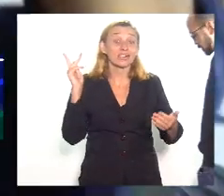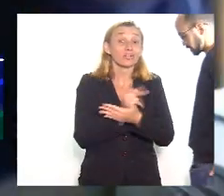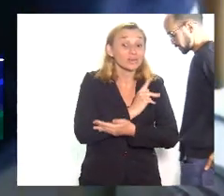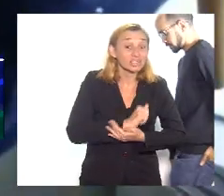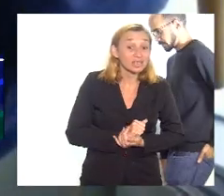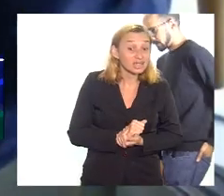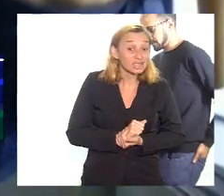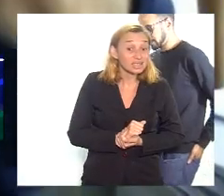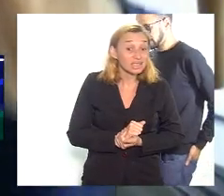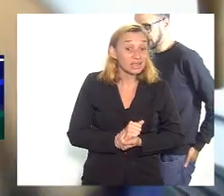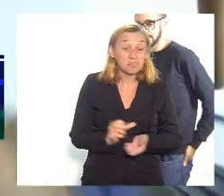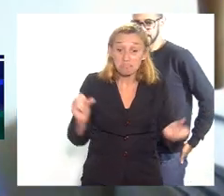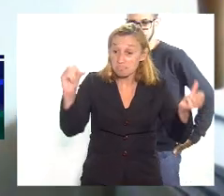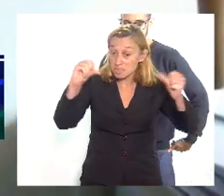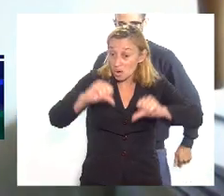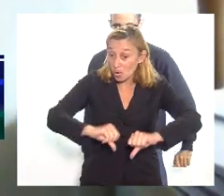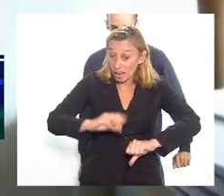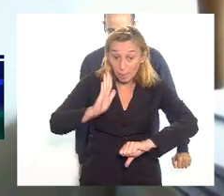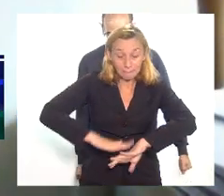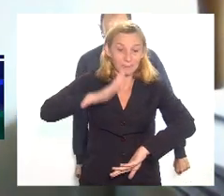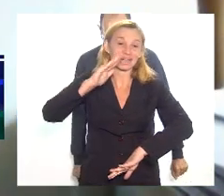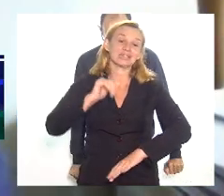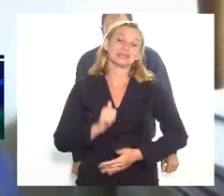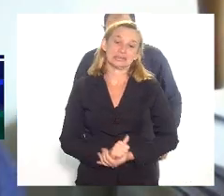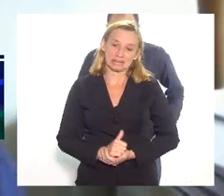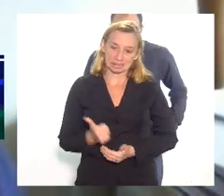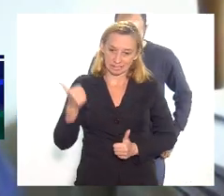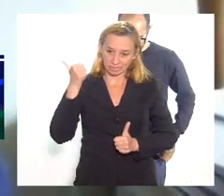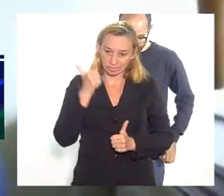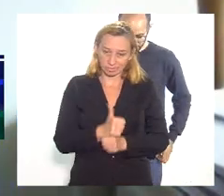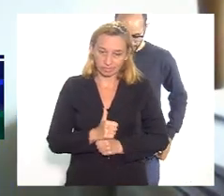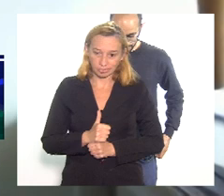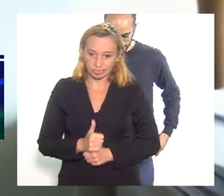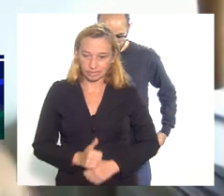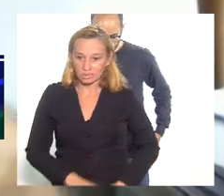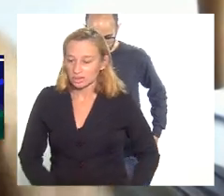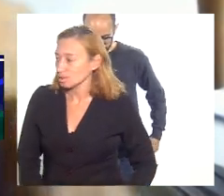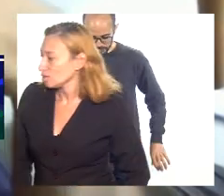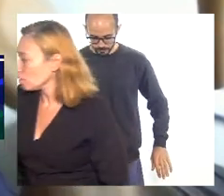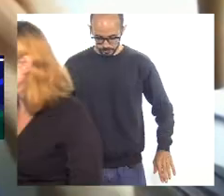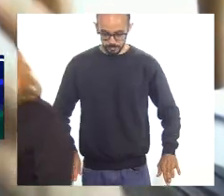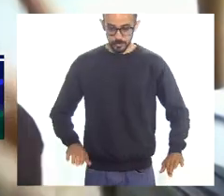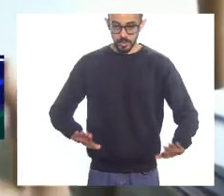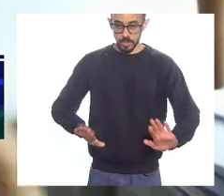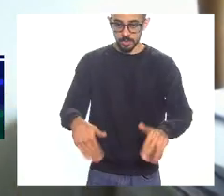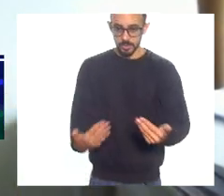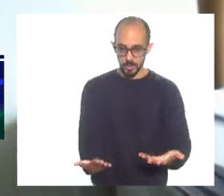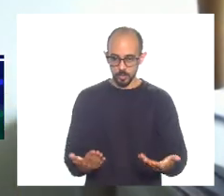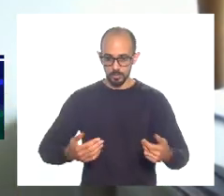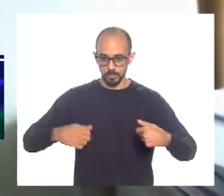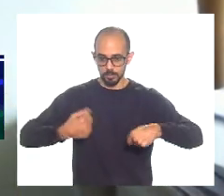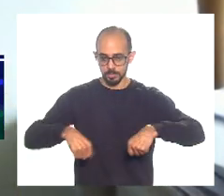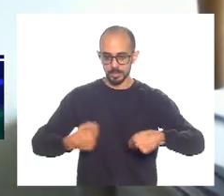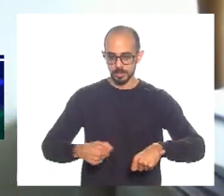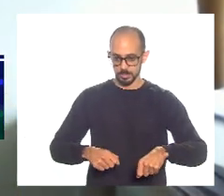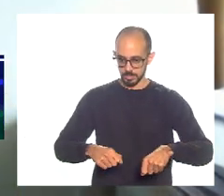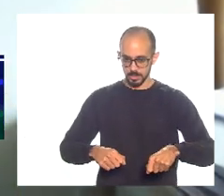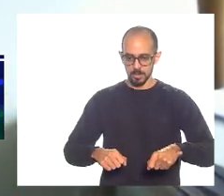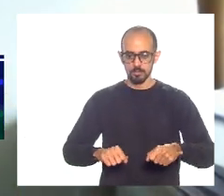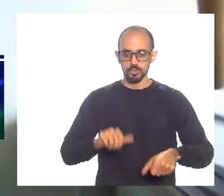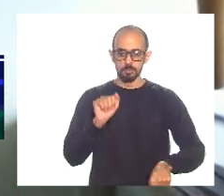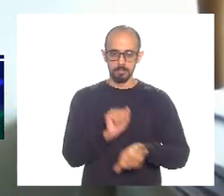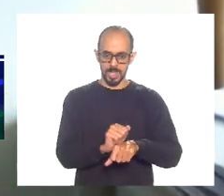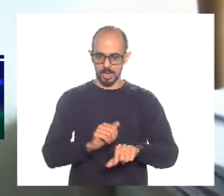o buraco ainda é maior. Então, precisamos desfazer esse mito e falar a